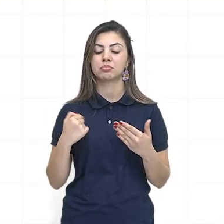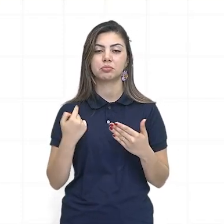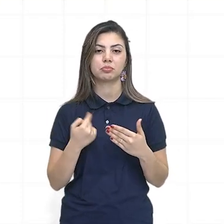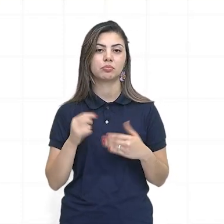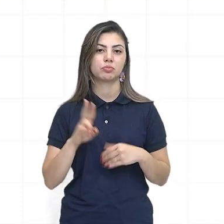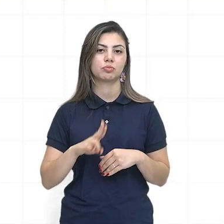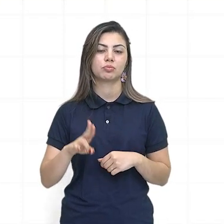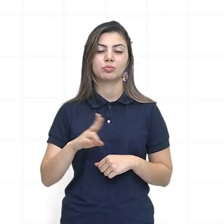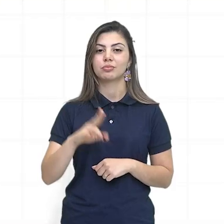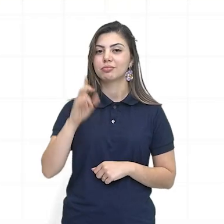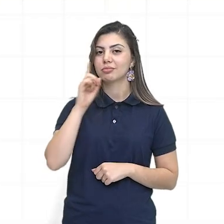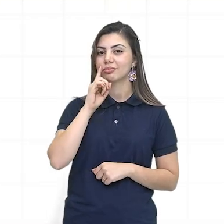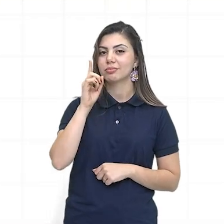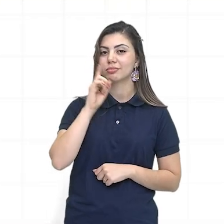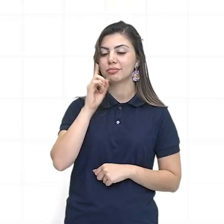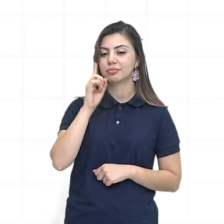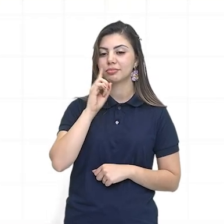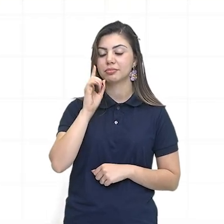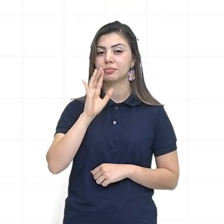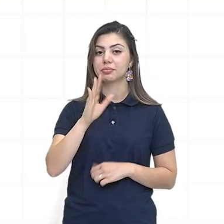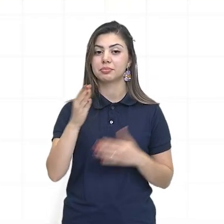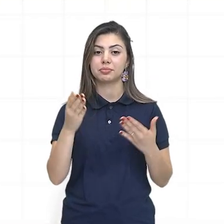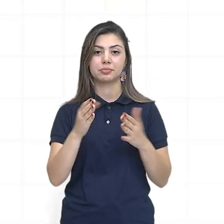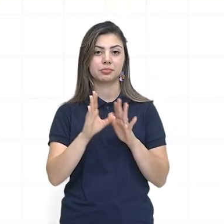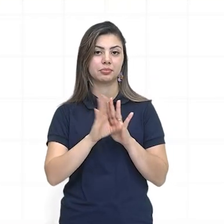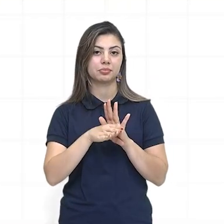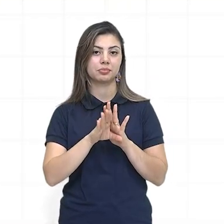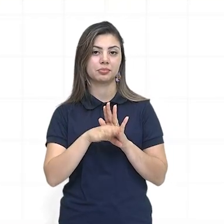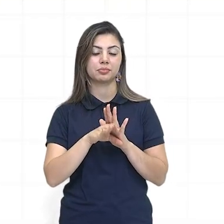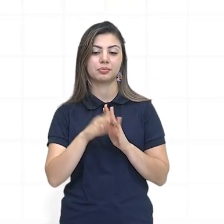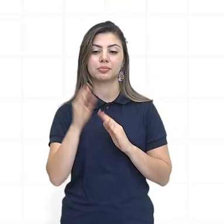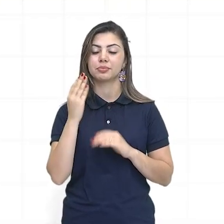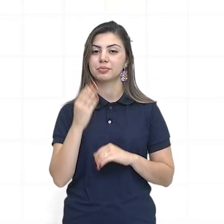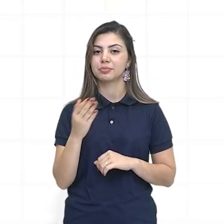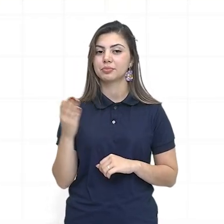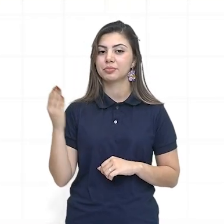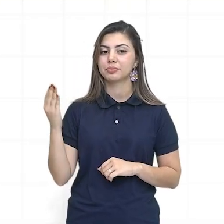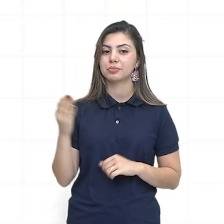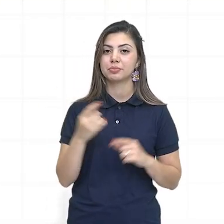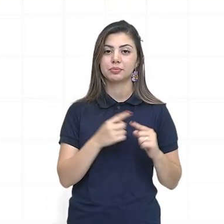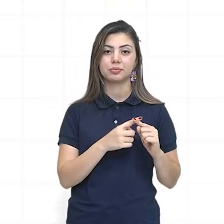são mais utilizadas no nosso dia a dia. Então, primeiro vamos fazer a definição dela.